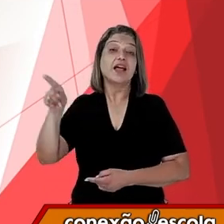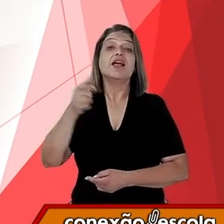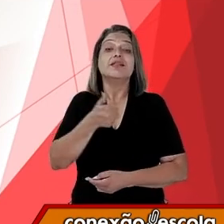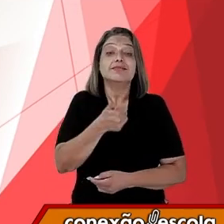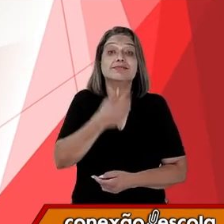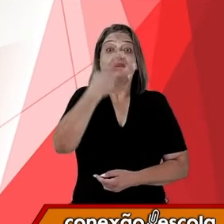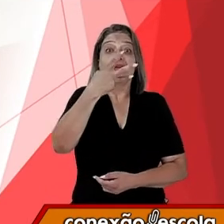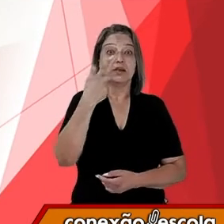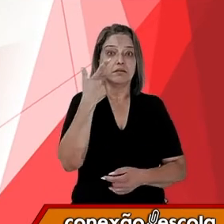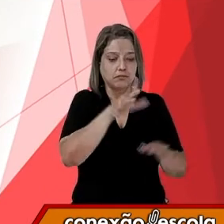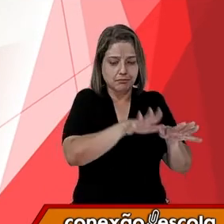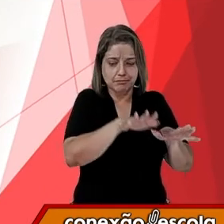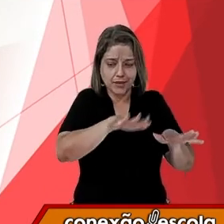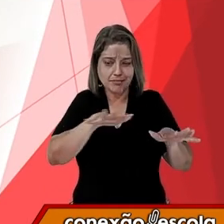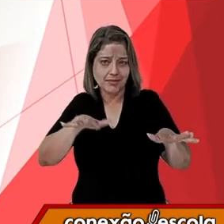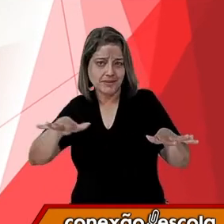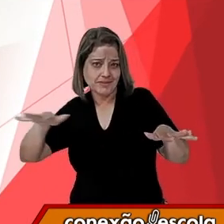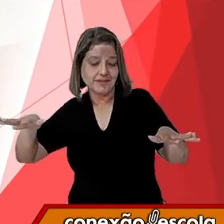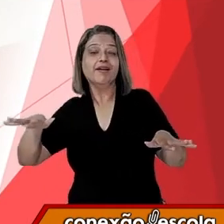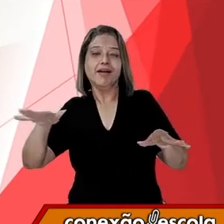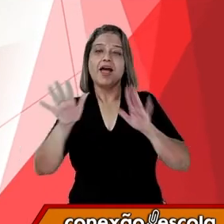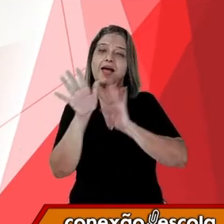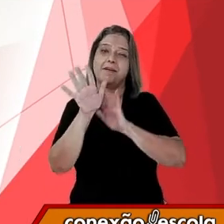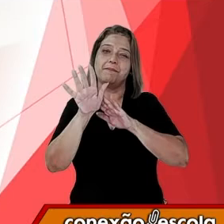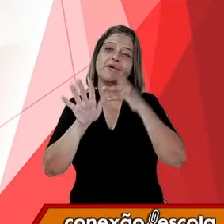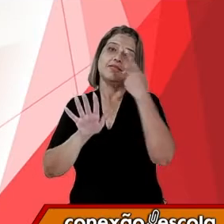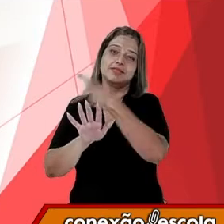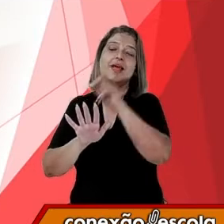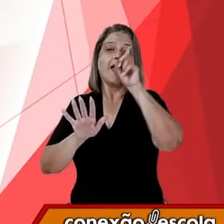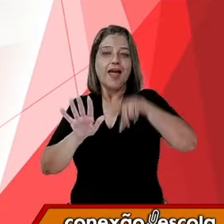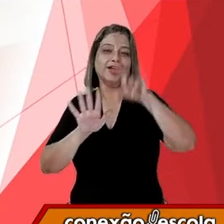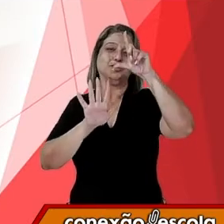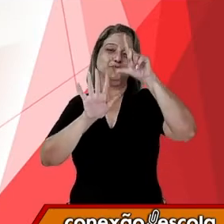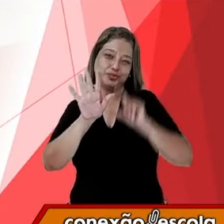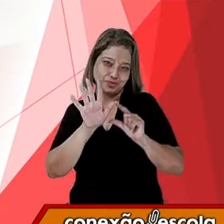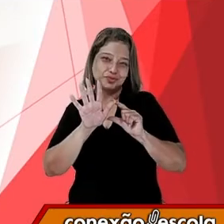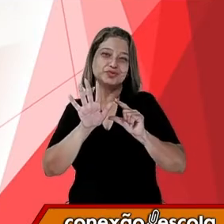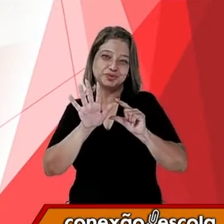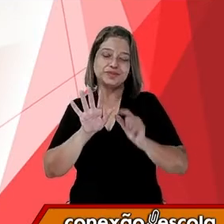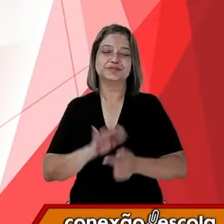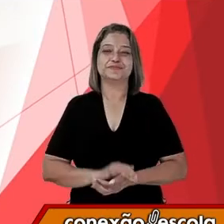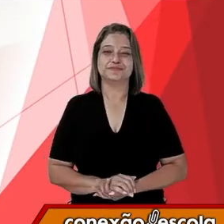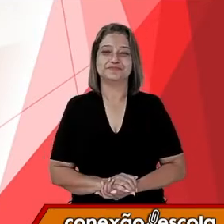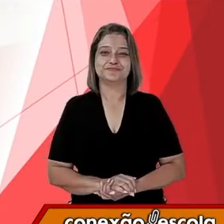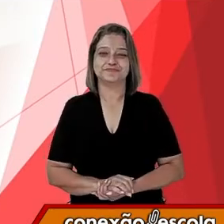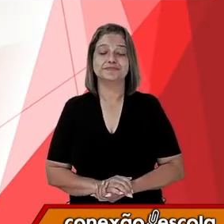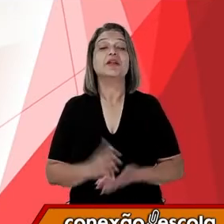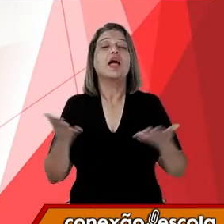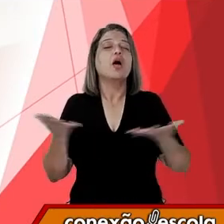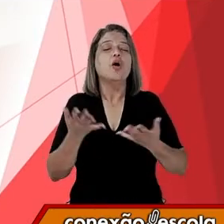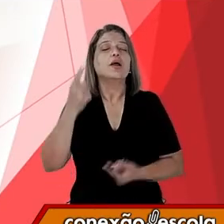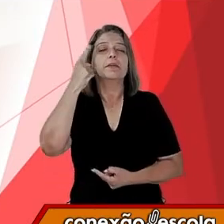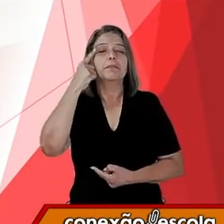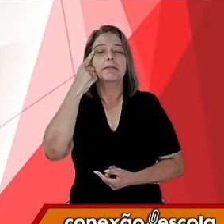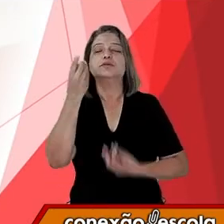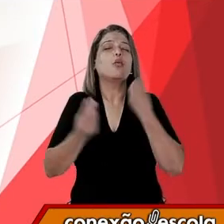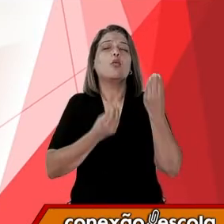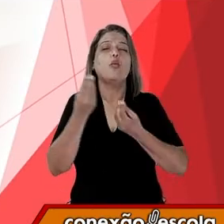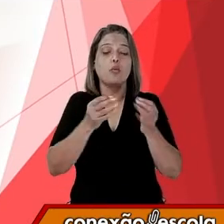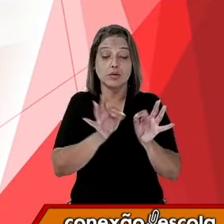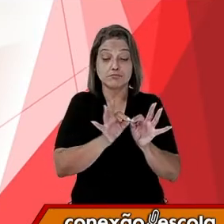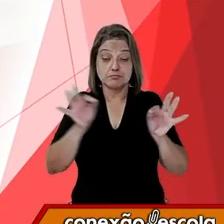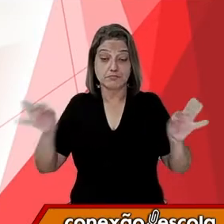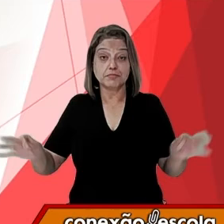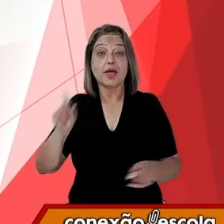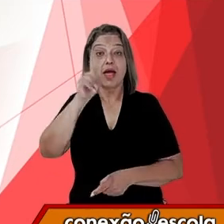com 13 palmos, certo? Agora vamos pensar na medida do comprimento